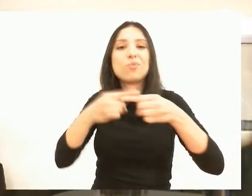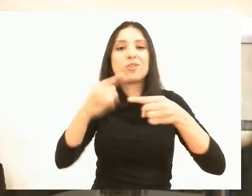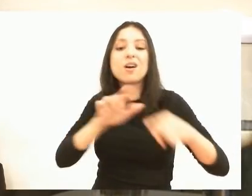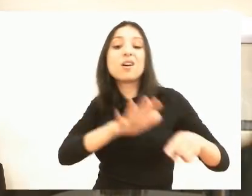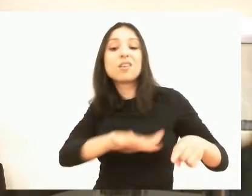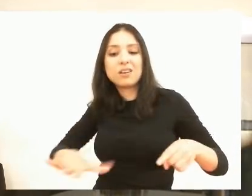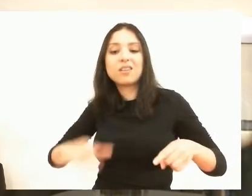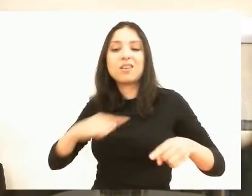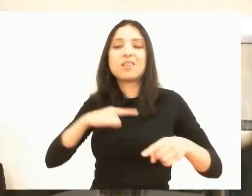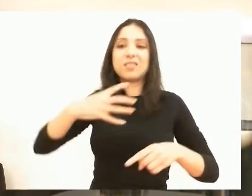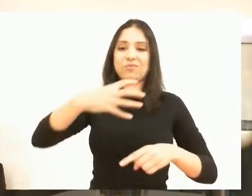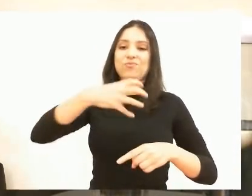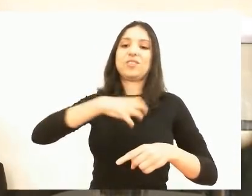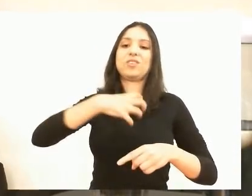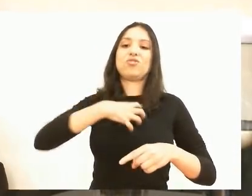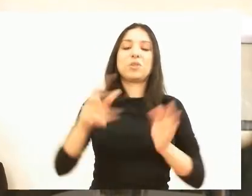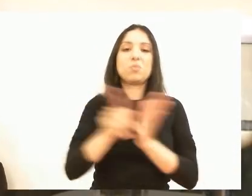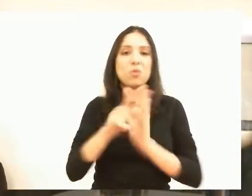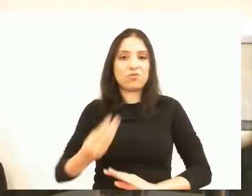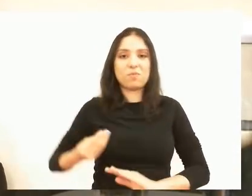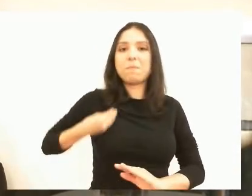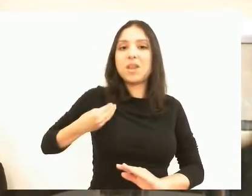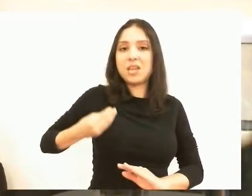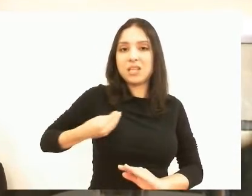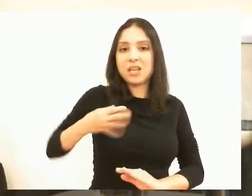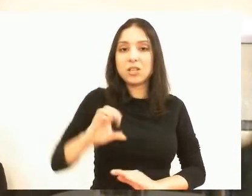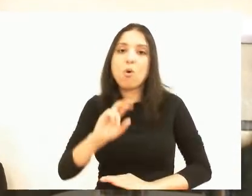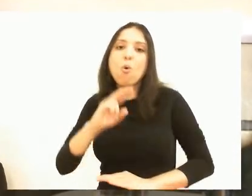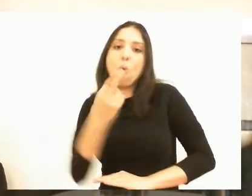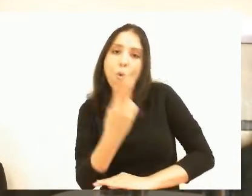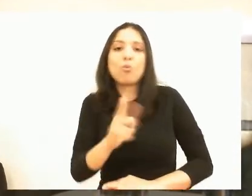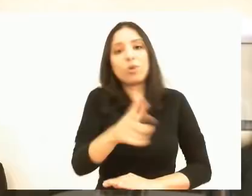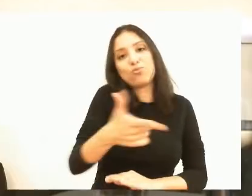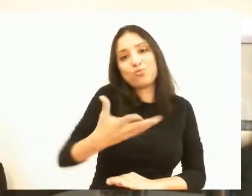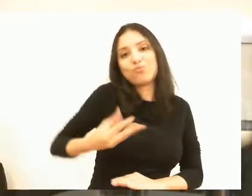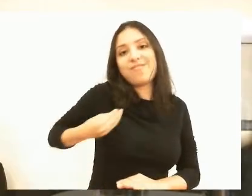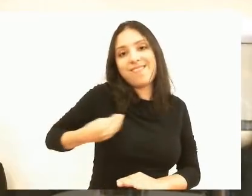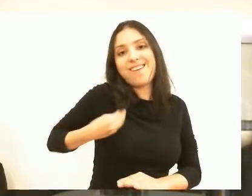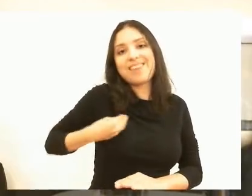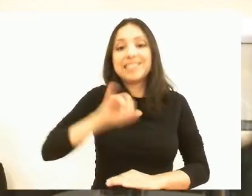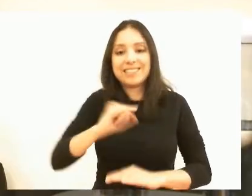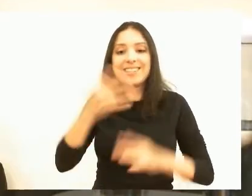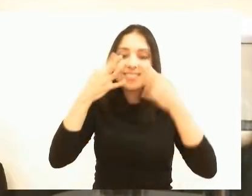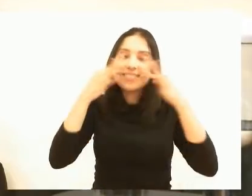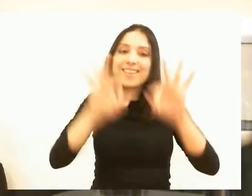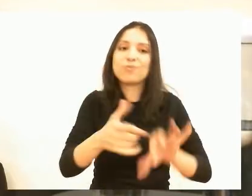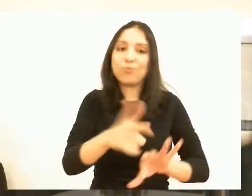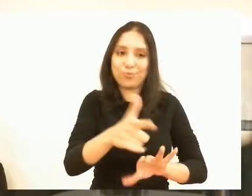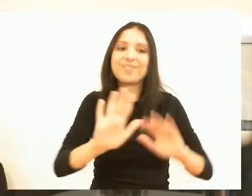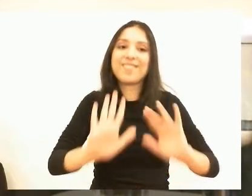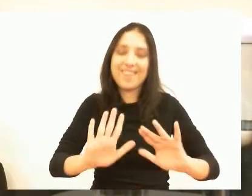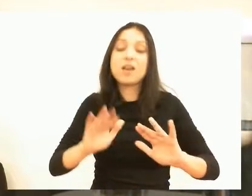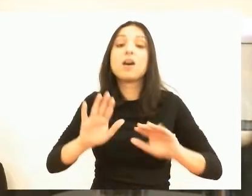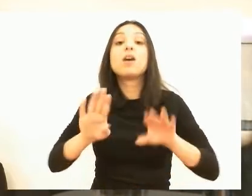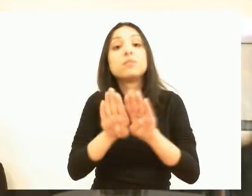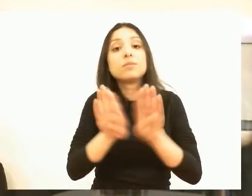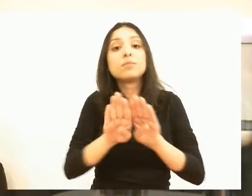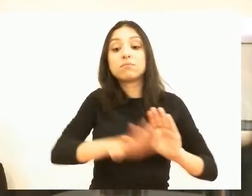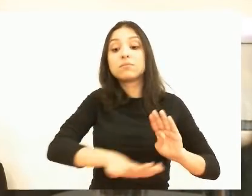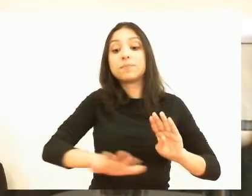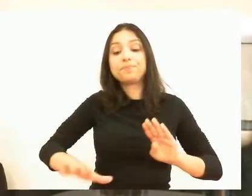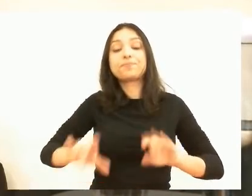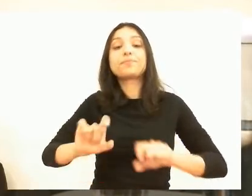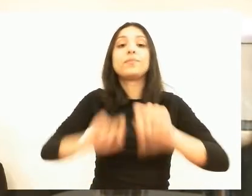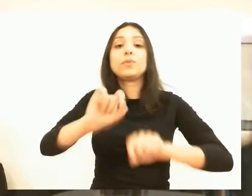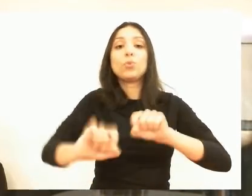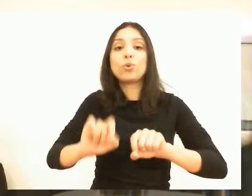presença e não presença se ela está desinteressada ela ela vai dando